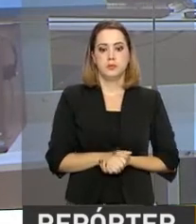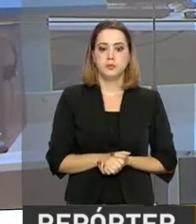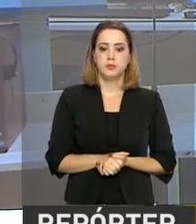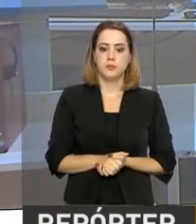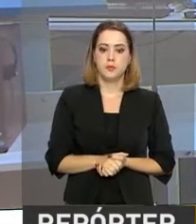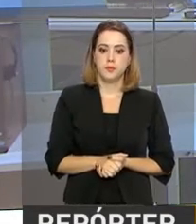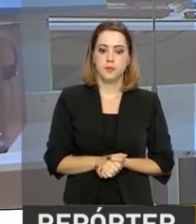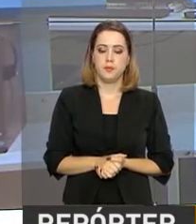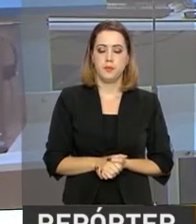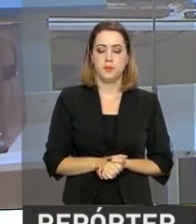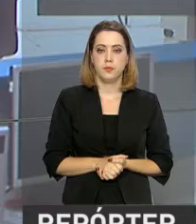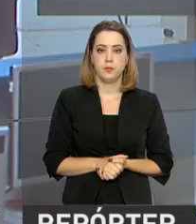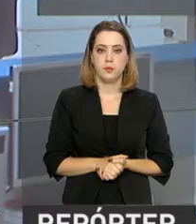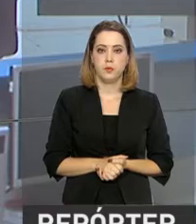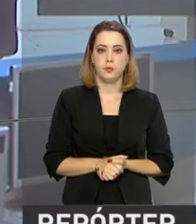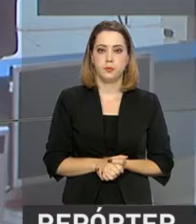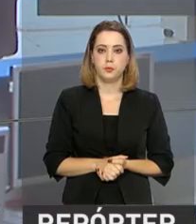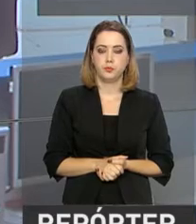enem.inep.gov.br